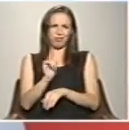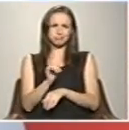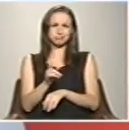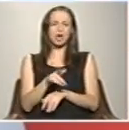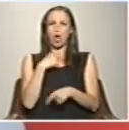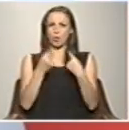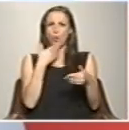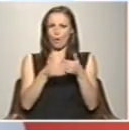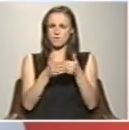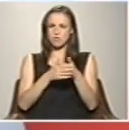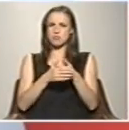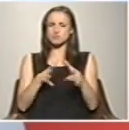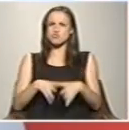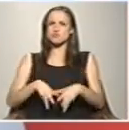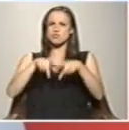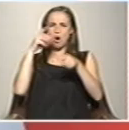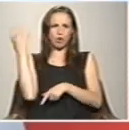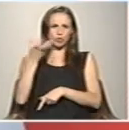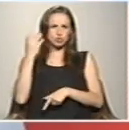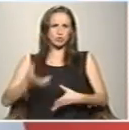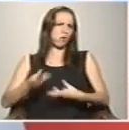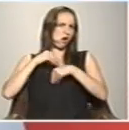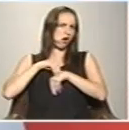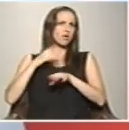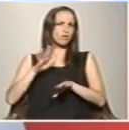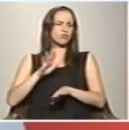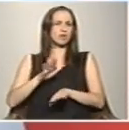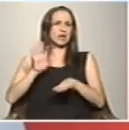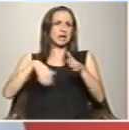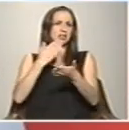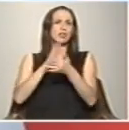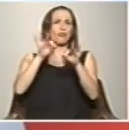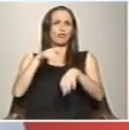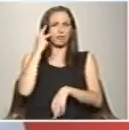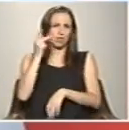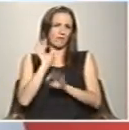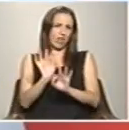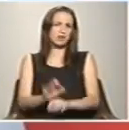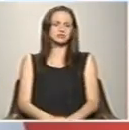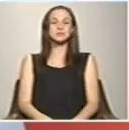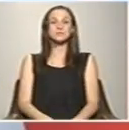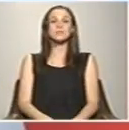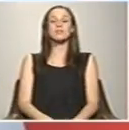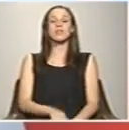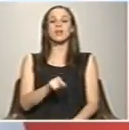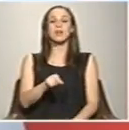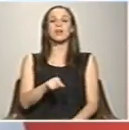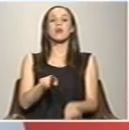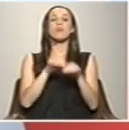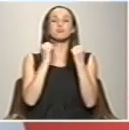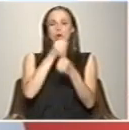delas aumentam e preservam-se até ao final da vida. Portanto, esta heterogeneidade do envelhecimento biológico, psicológico e